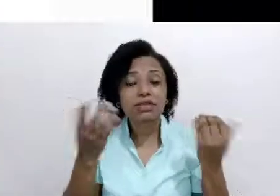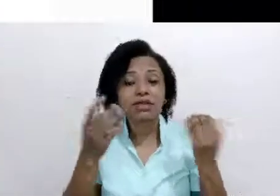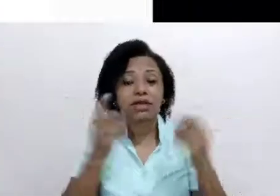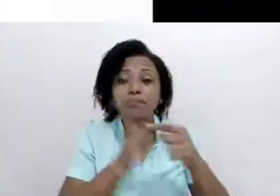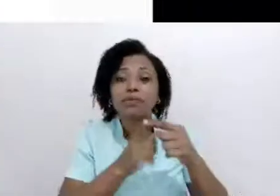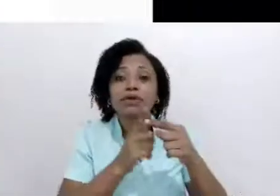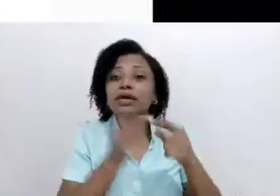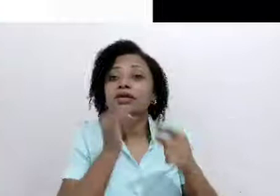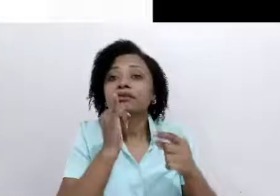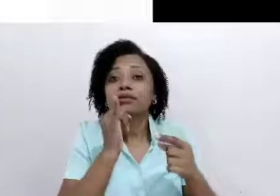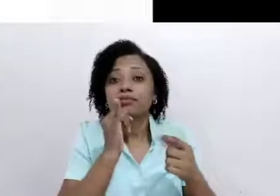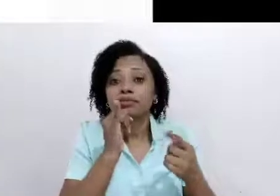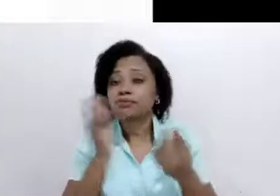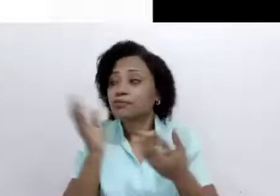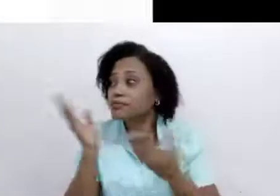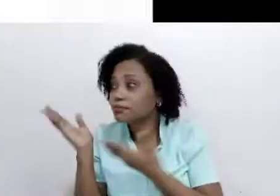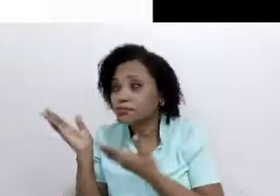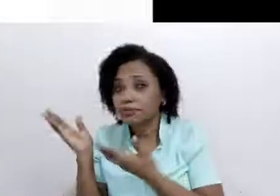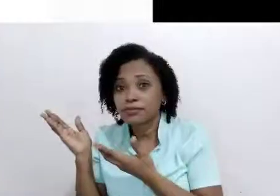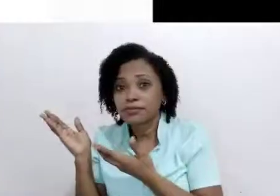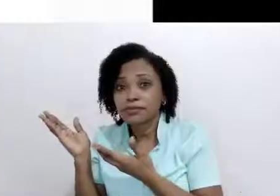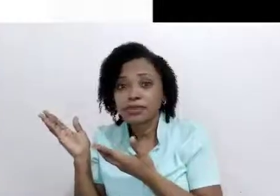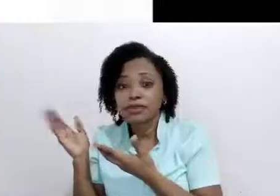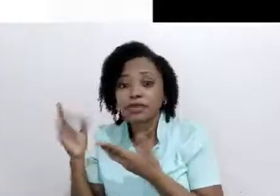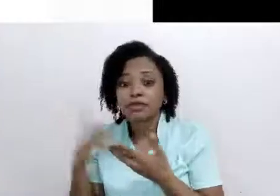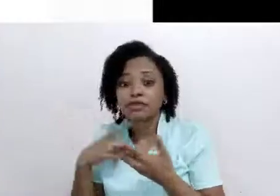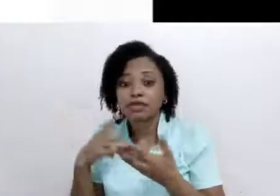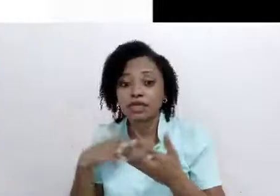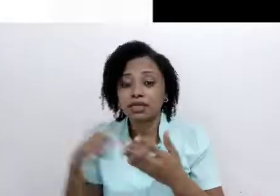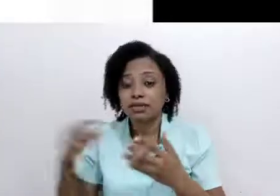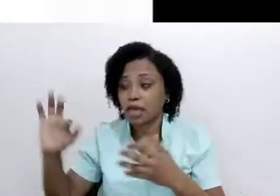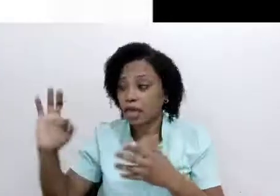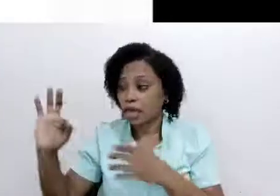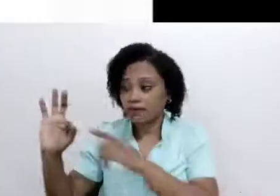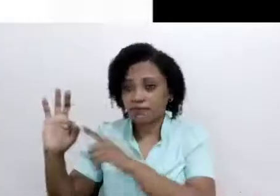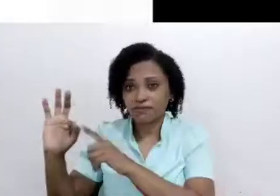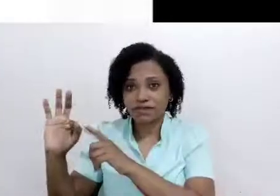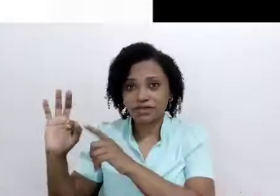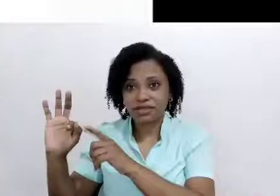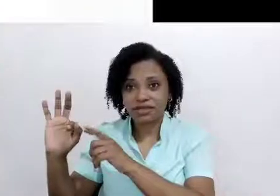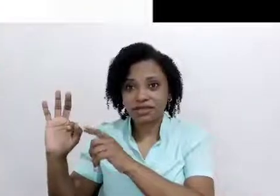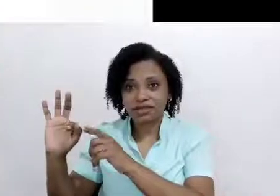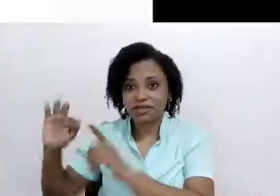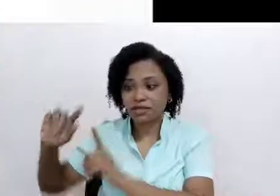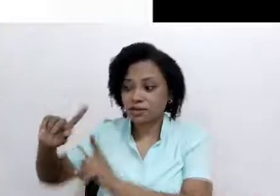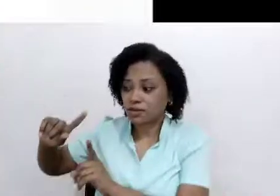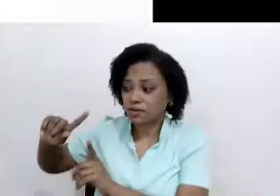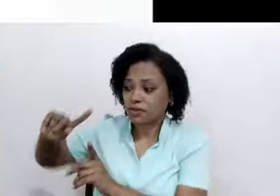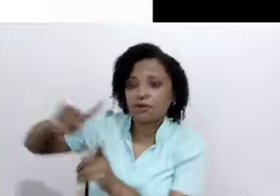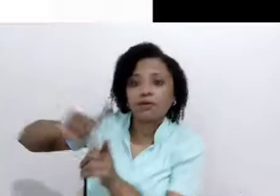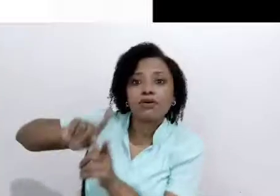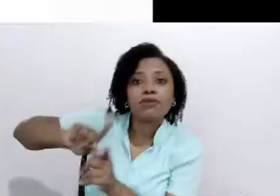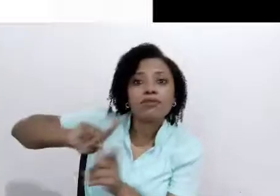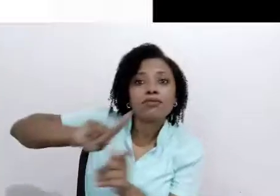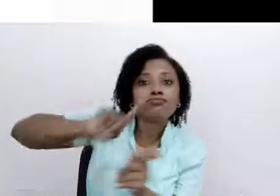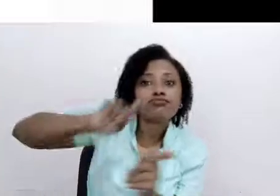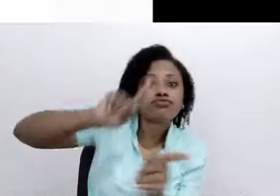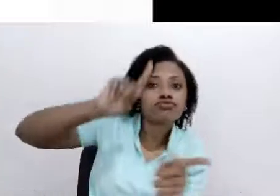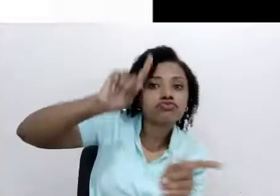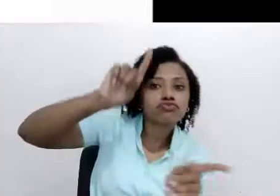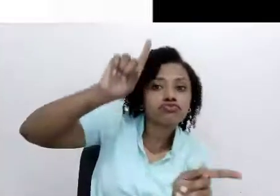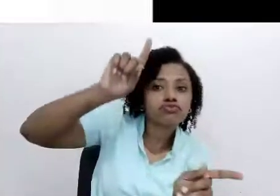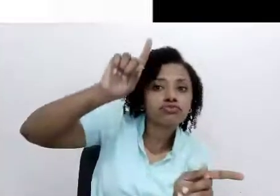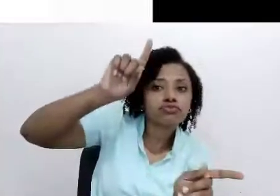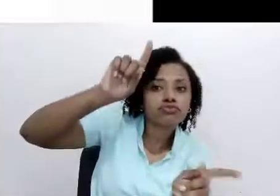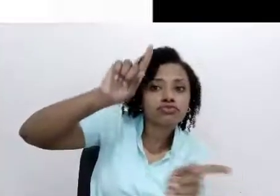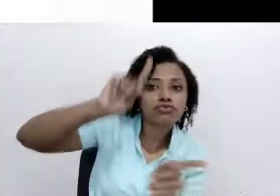se propaga em seu interior. Por exemplo, aqui, ó, a gente tem um objeto aqui, uma tampa, por exemplo, e uma fonte de luz